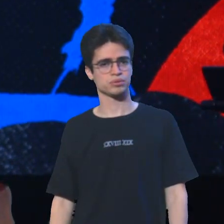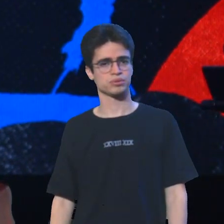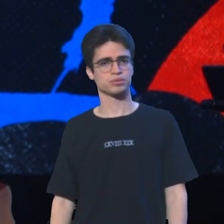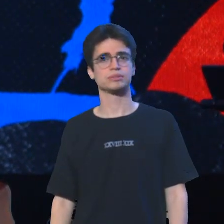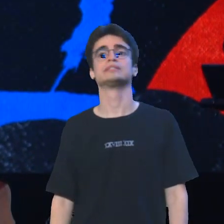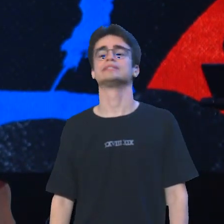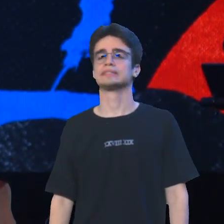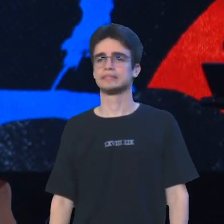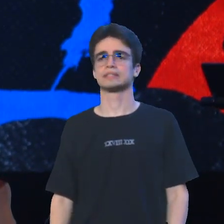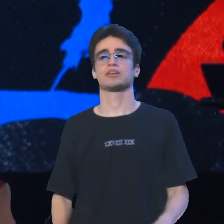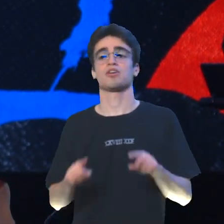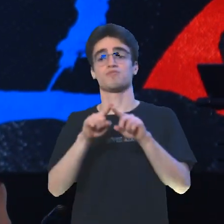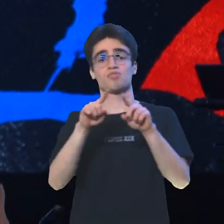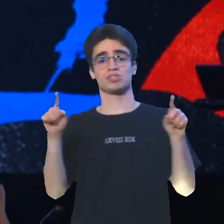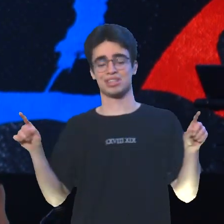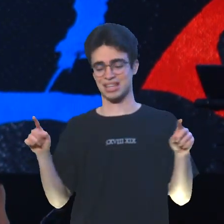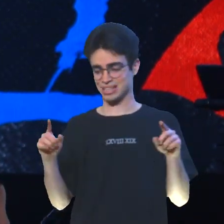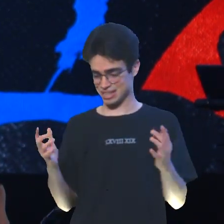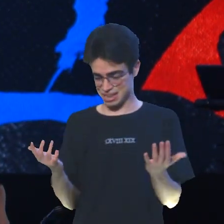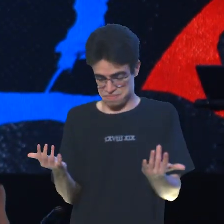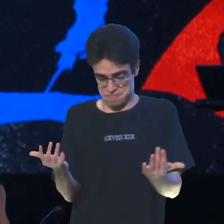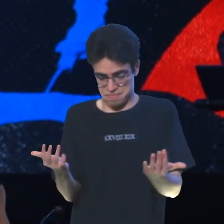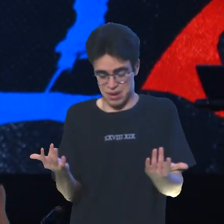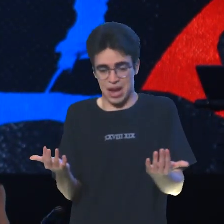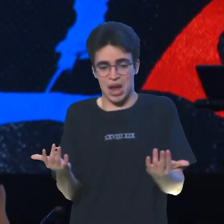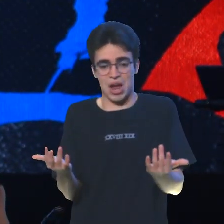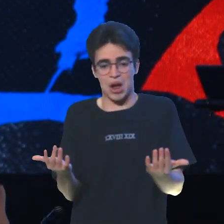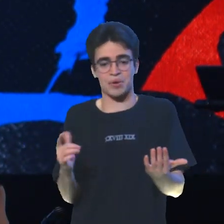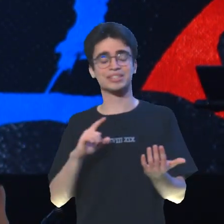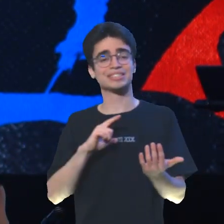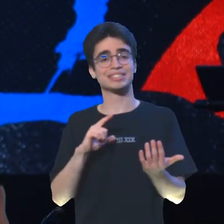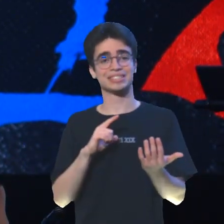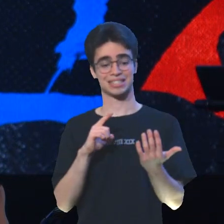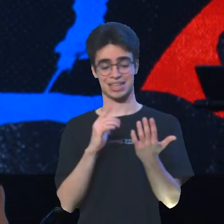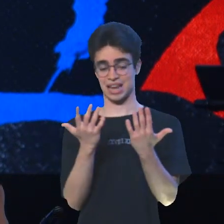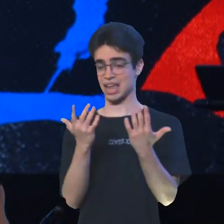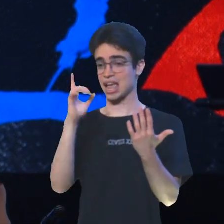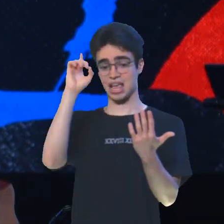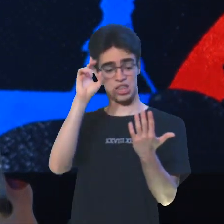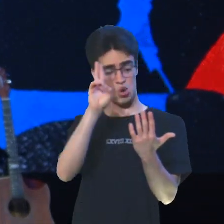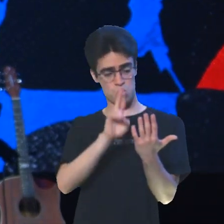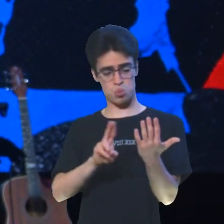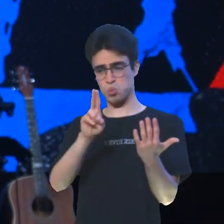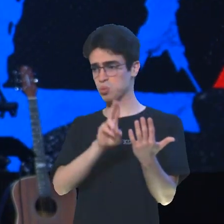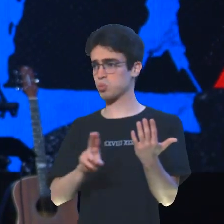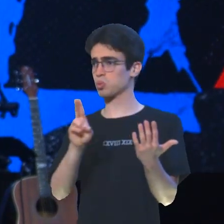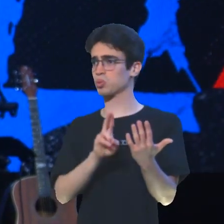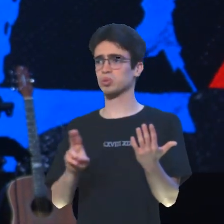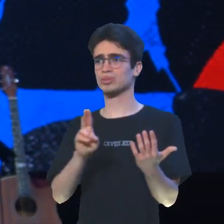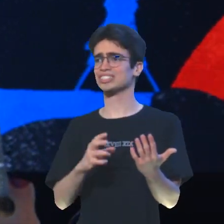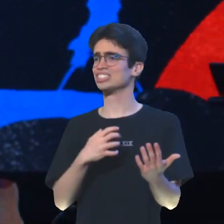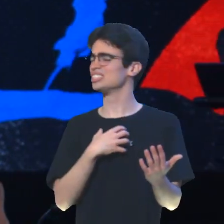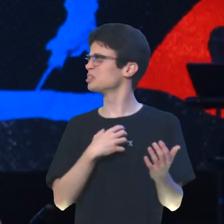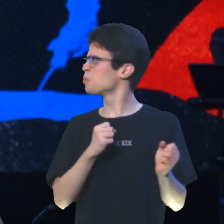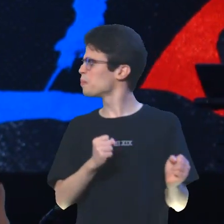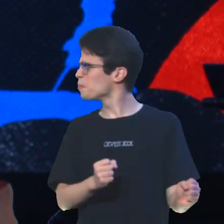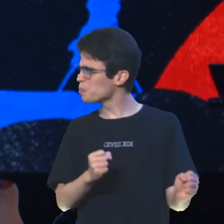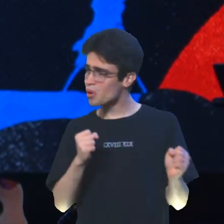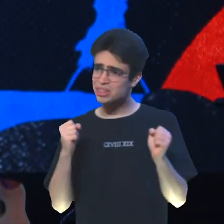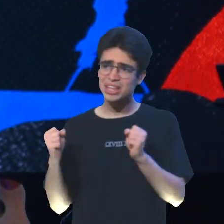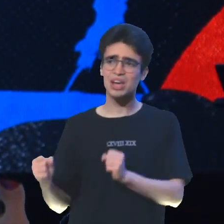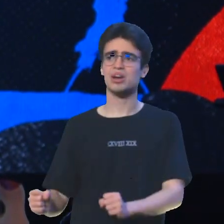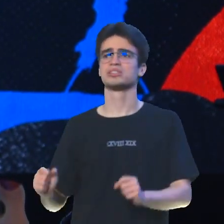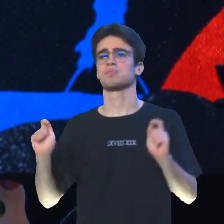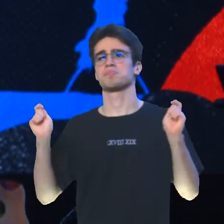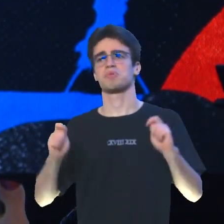O que vocês têm nas mãos pode ser usado por Deus de uma maneira poderosa na vida das